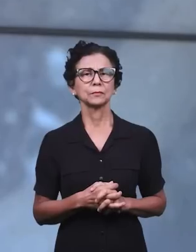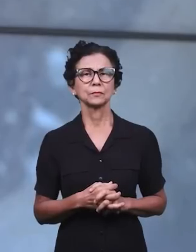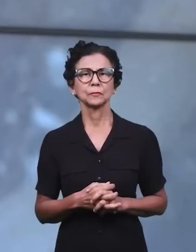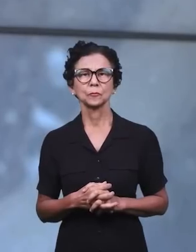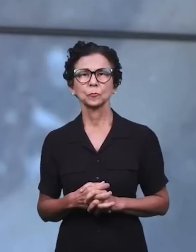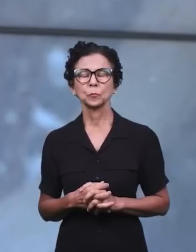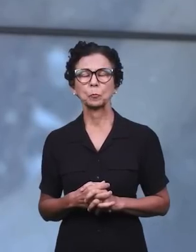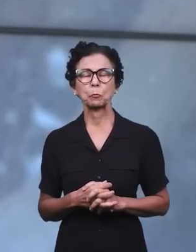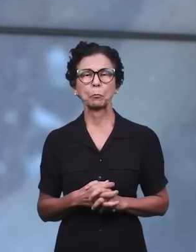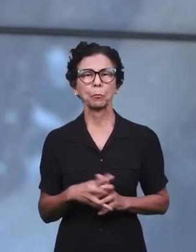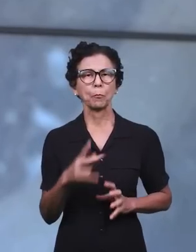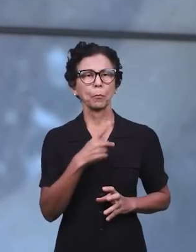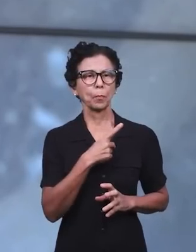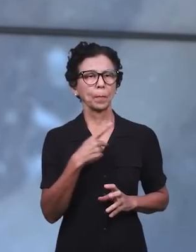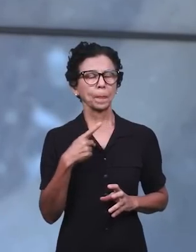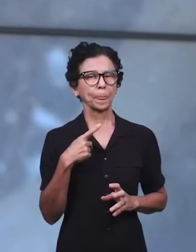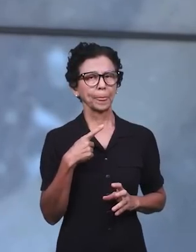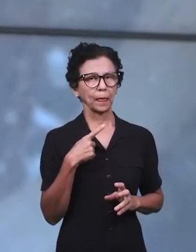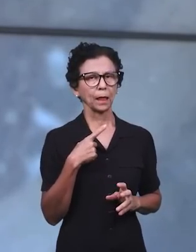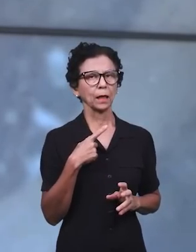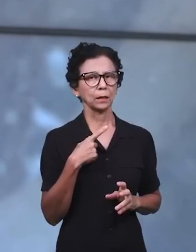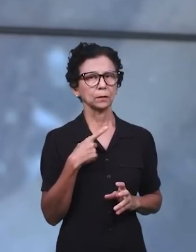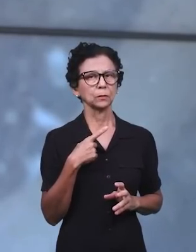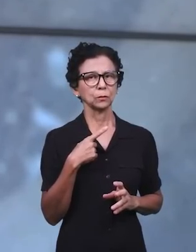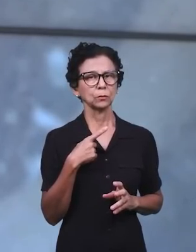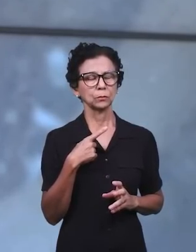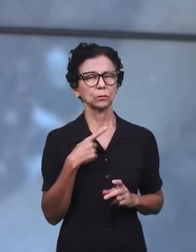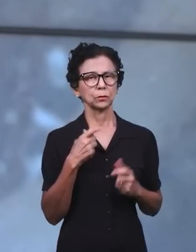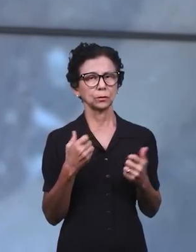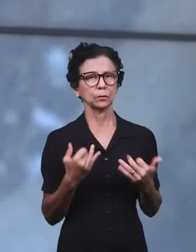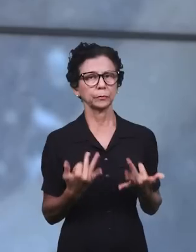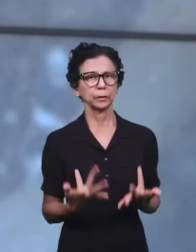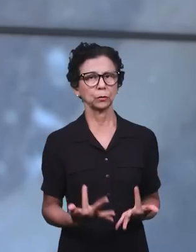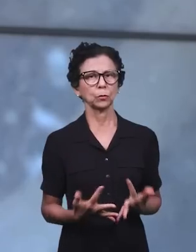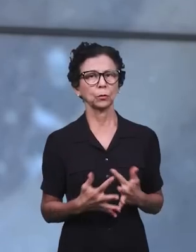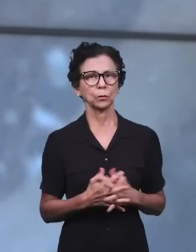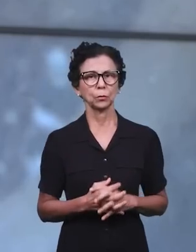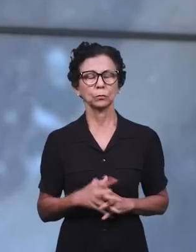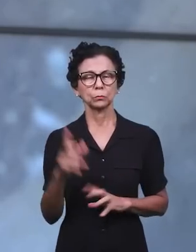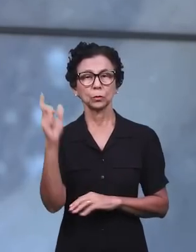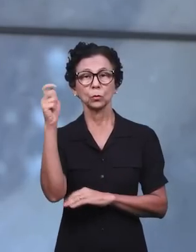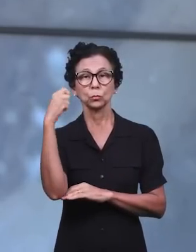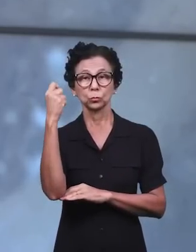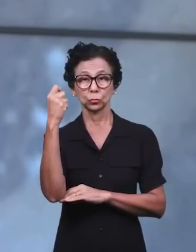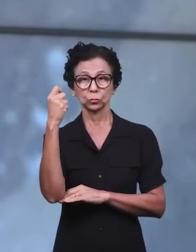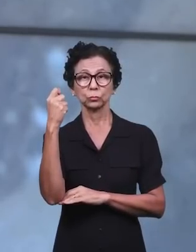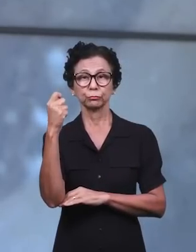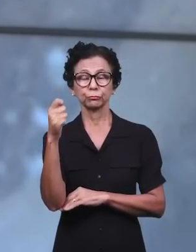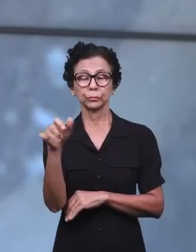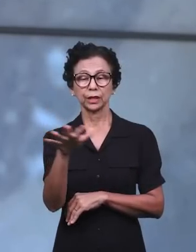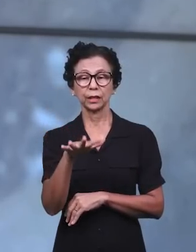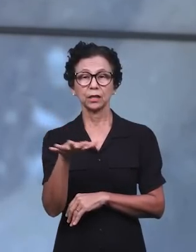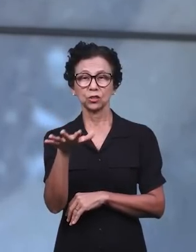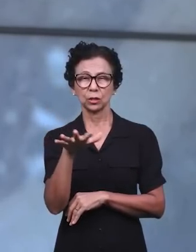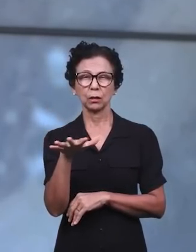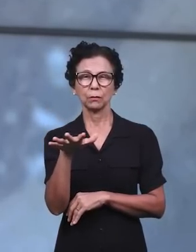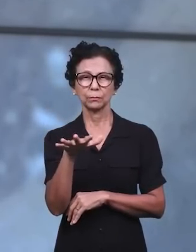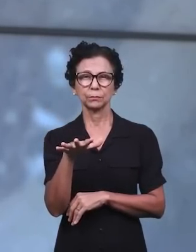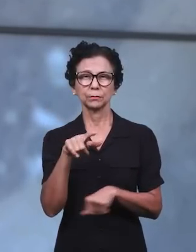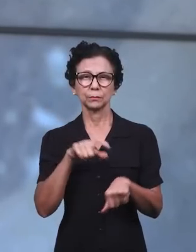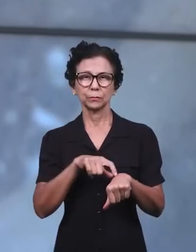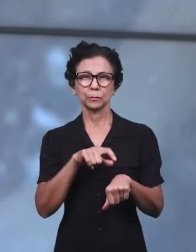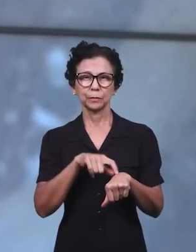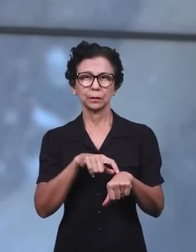a pergunta também foi nesse sentido, a situação dos nossos irmãos no sul do Brasil, que estão passando por esse